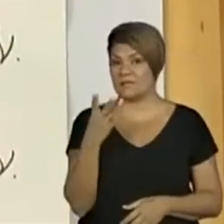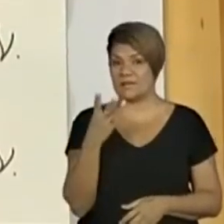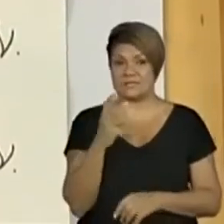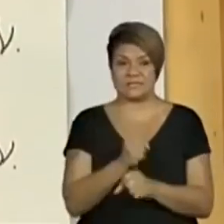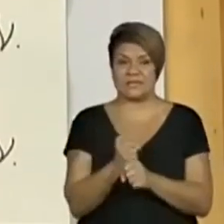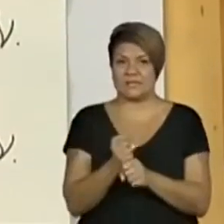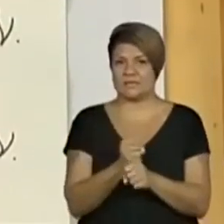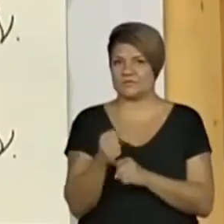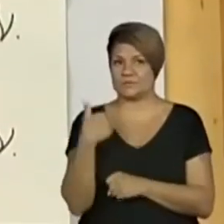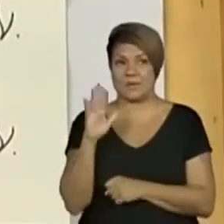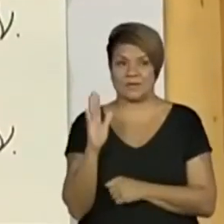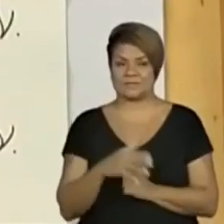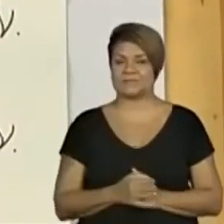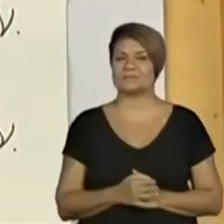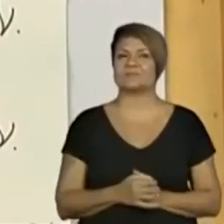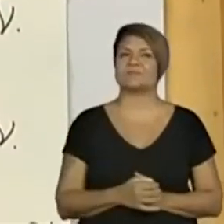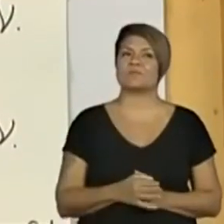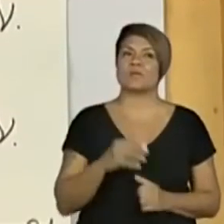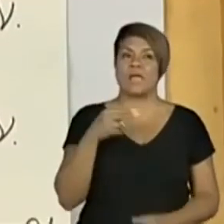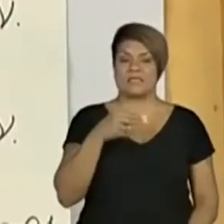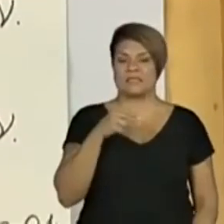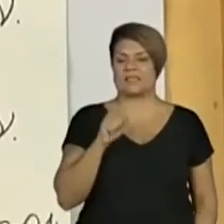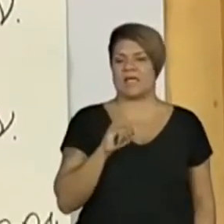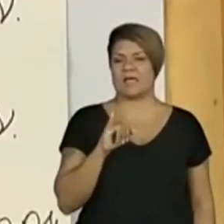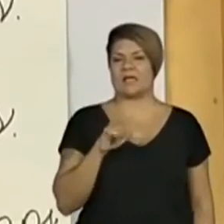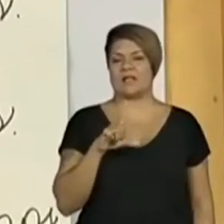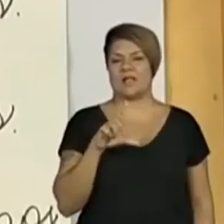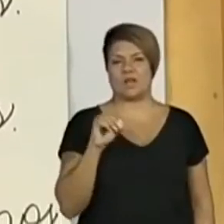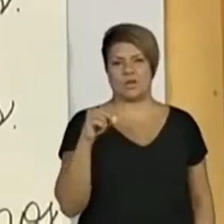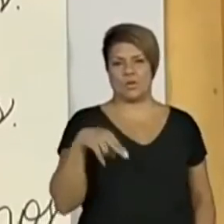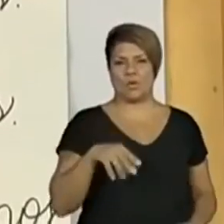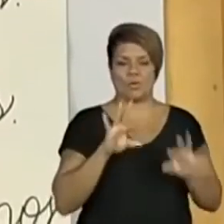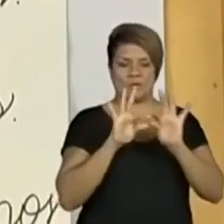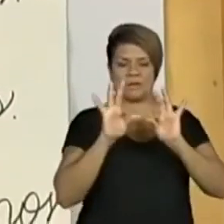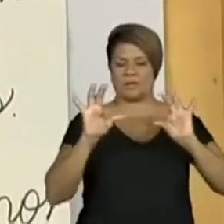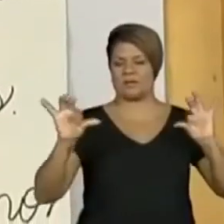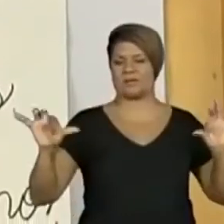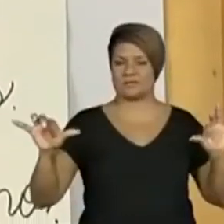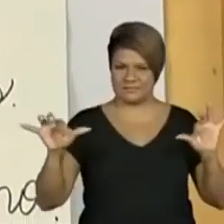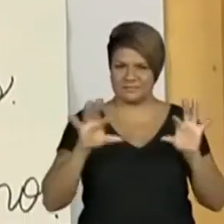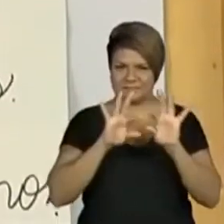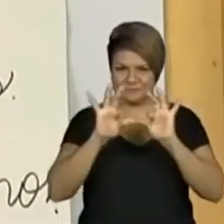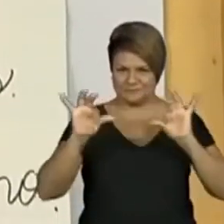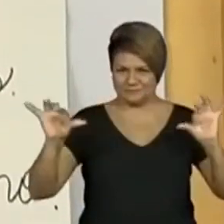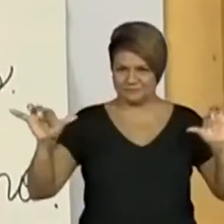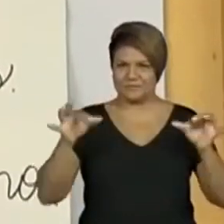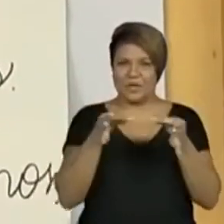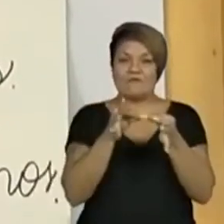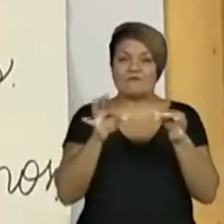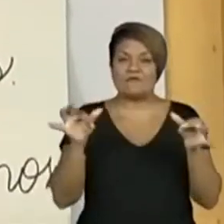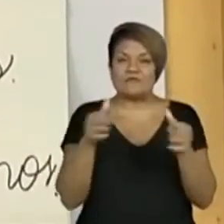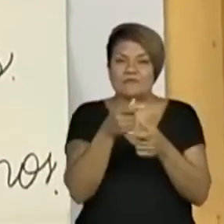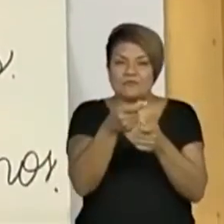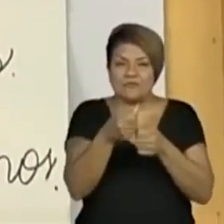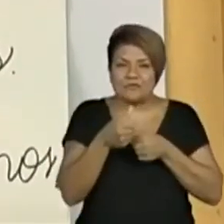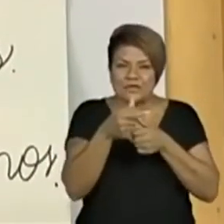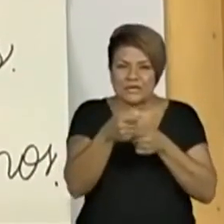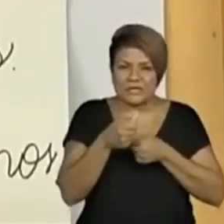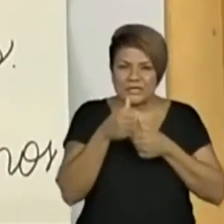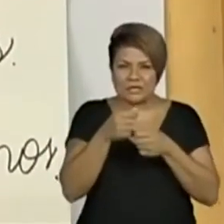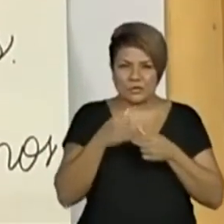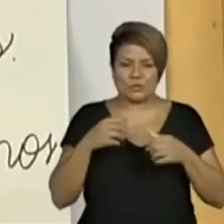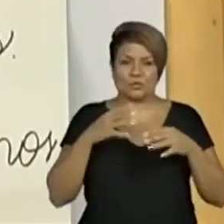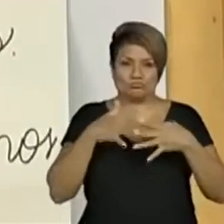13 anos o nylon que também ali um tipo de tecido né que as pessoas daqui é usado aí na